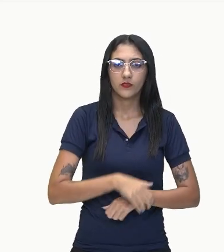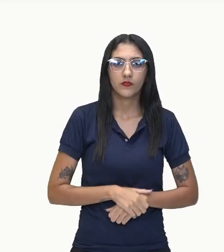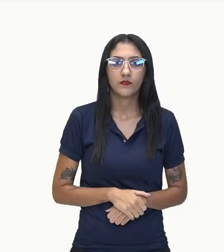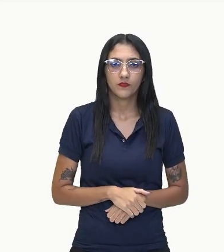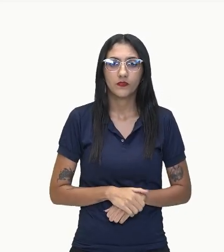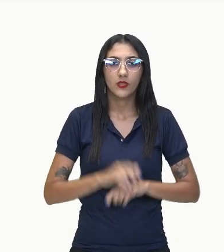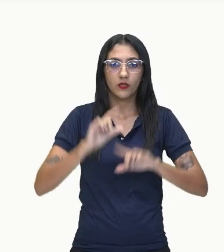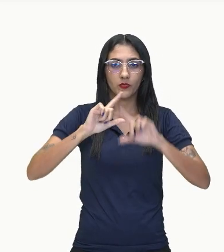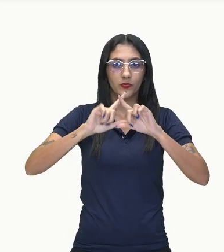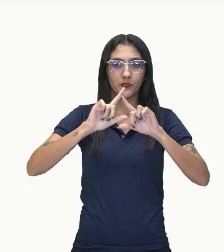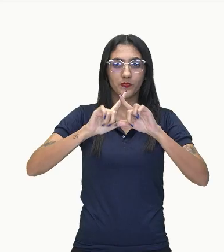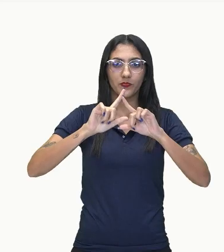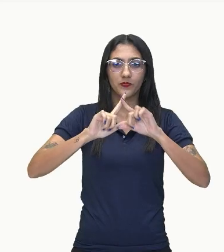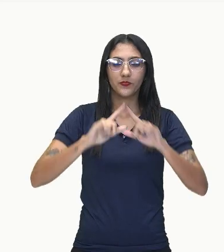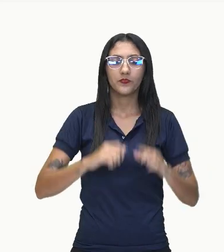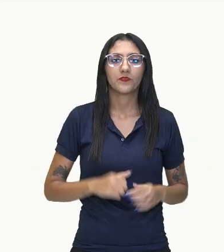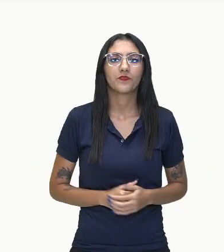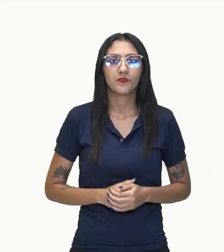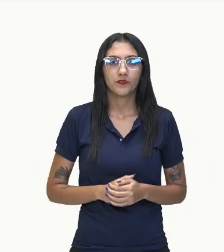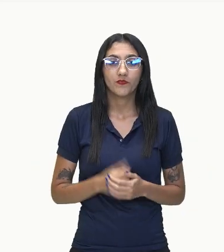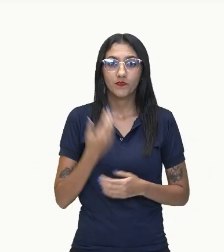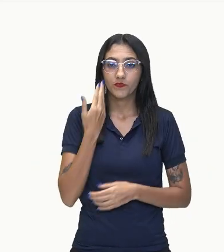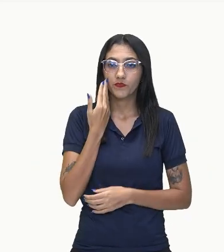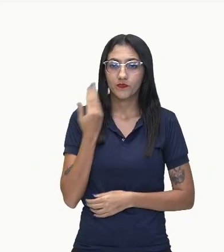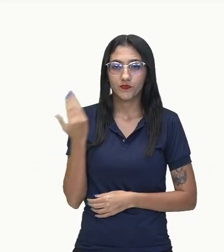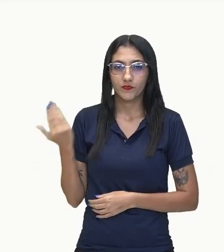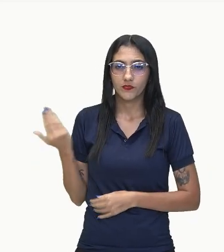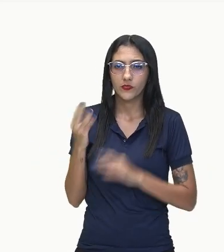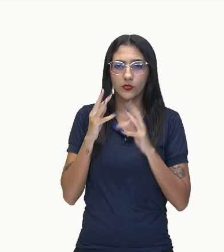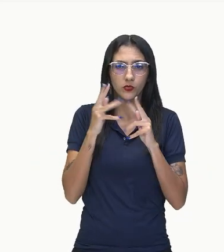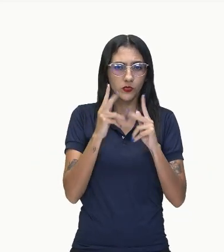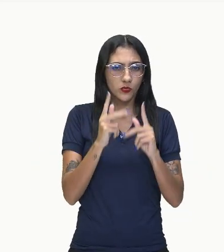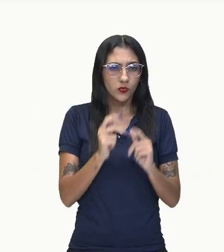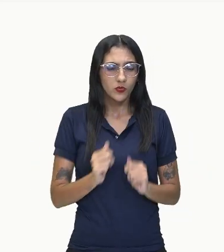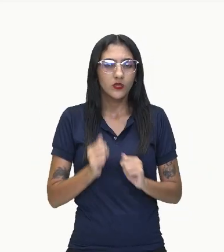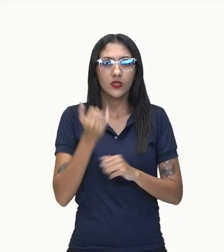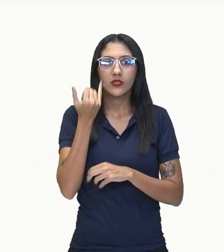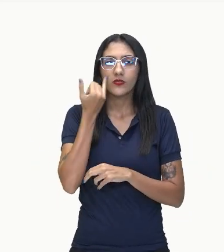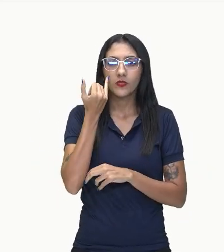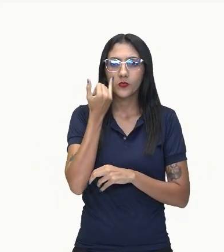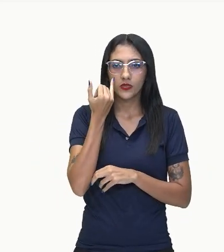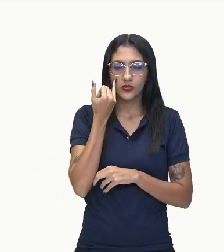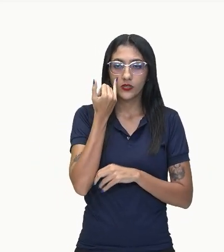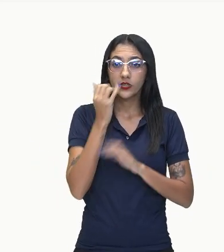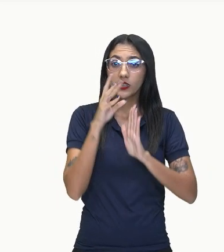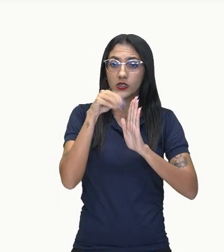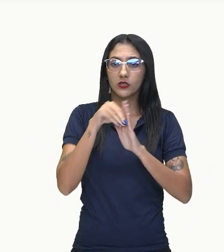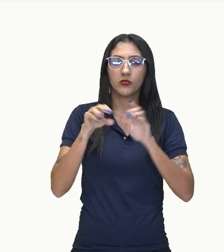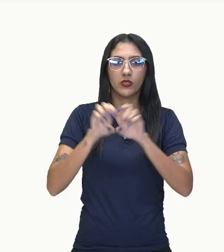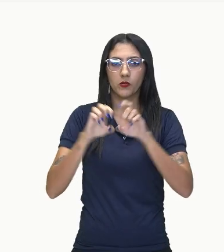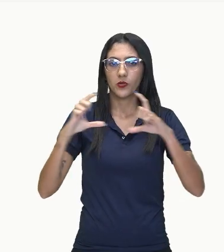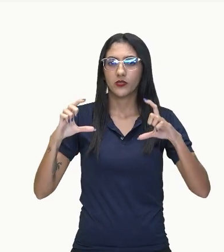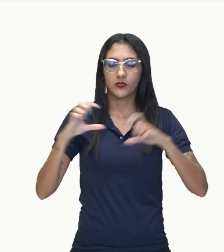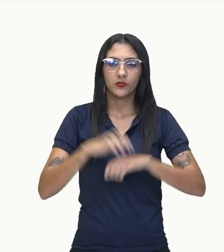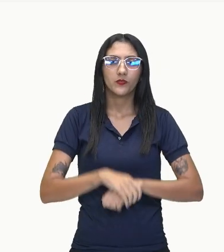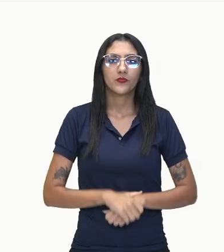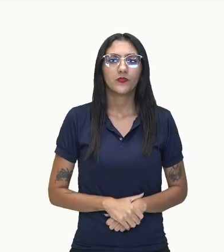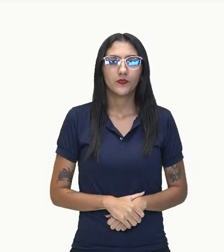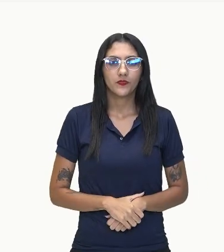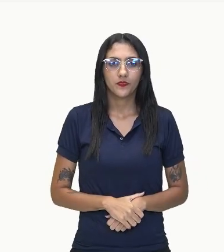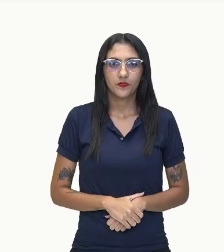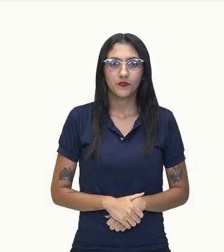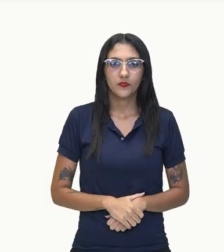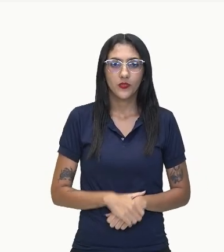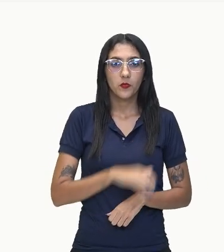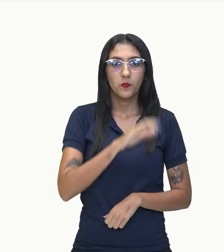delta? O delta, a gente vai usar todos os coeficientes da equação, que é o b